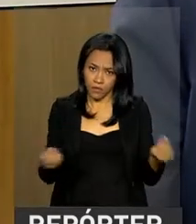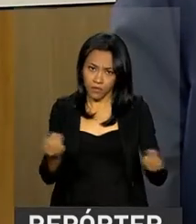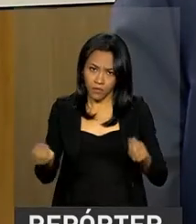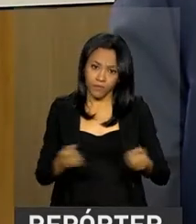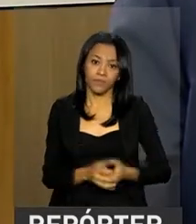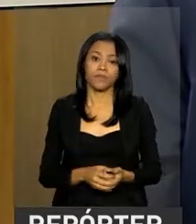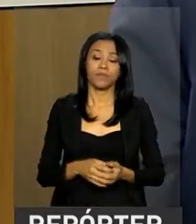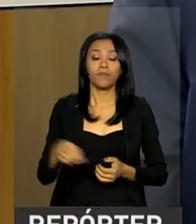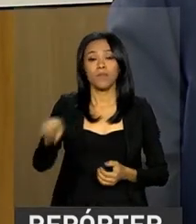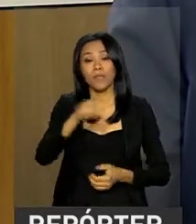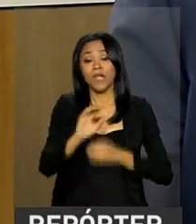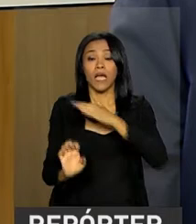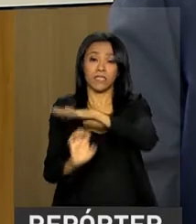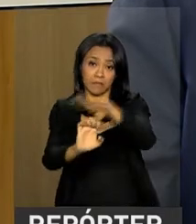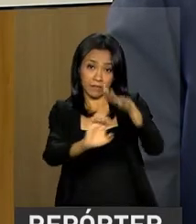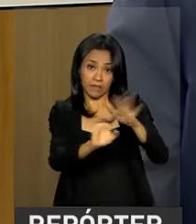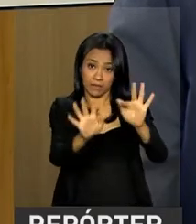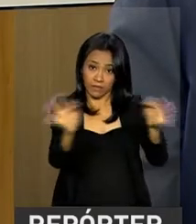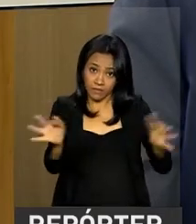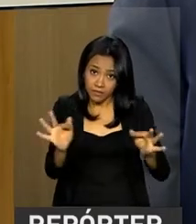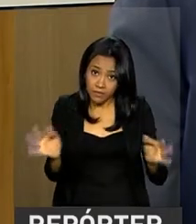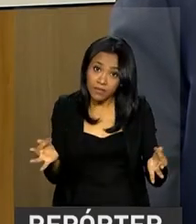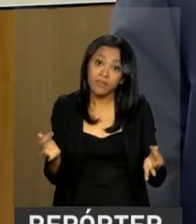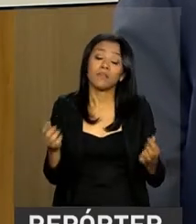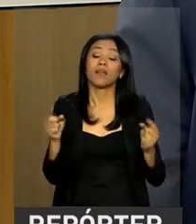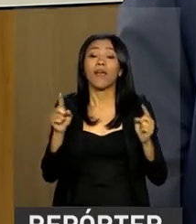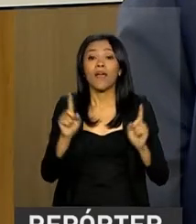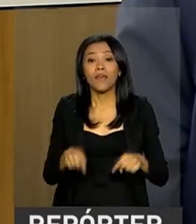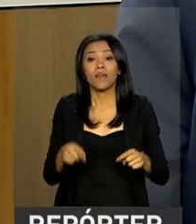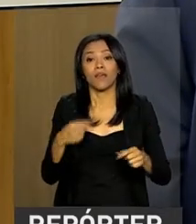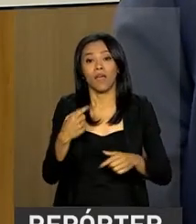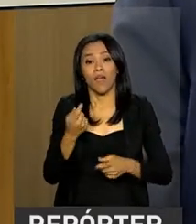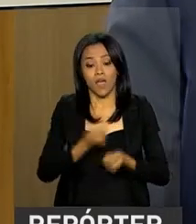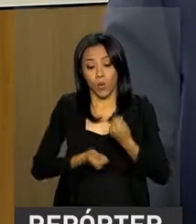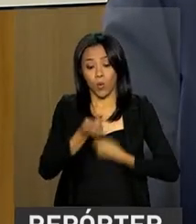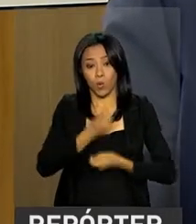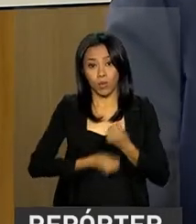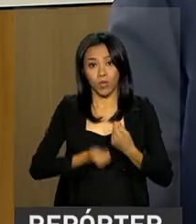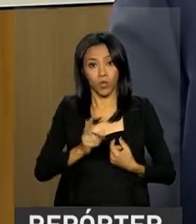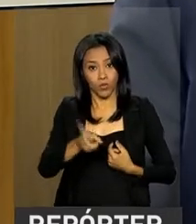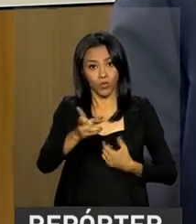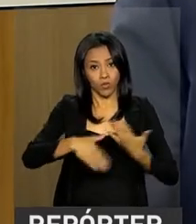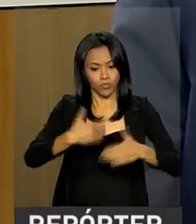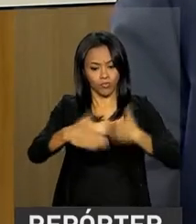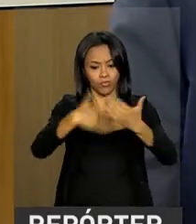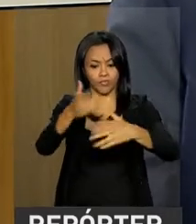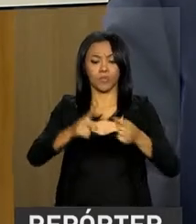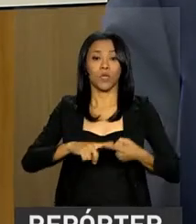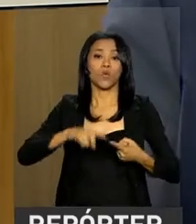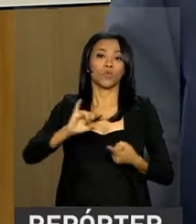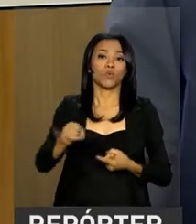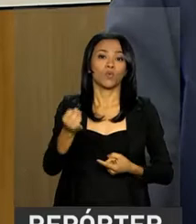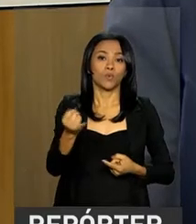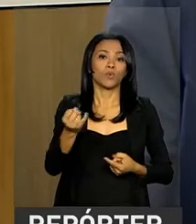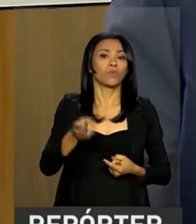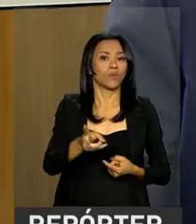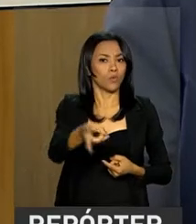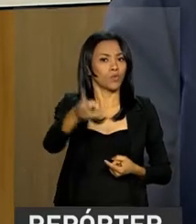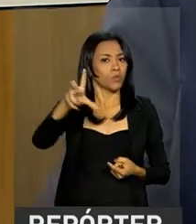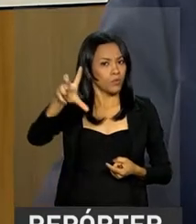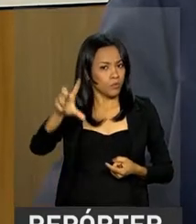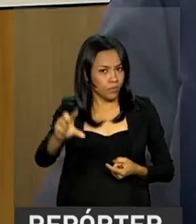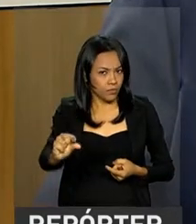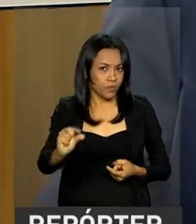pequeno empreendedor é que a economia esteja crescendo que os juros estejam caindo pra que ele possa em